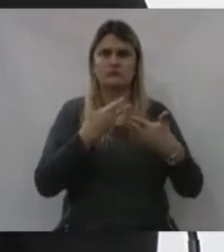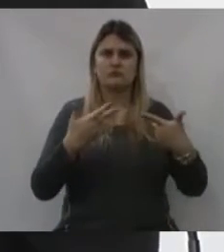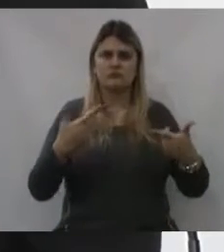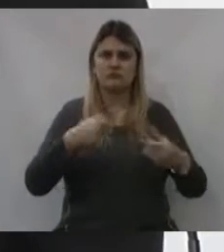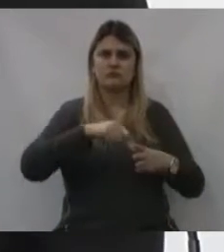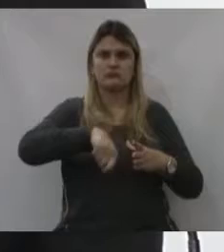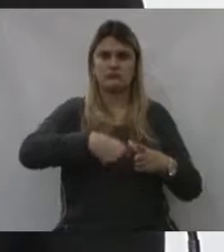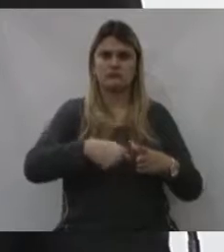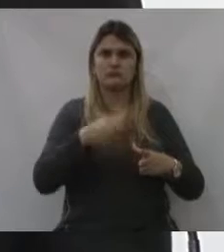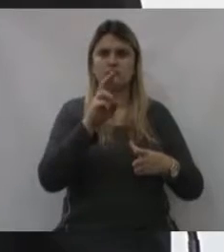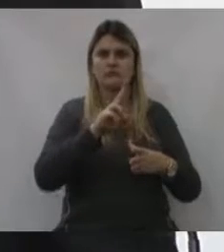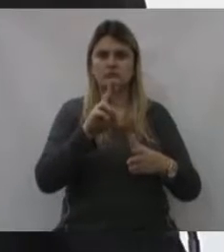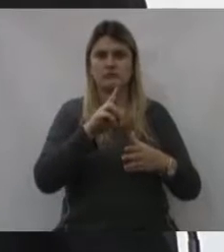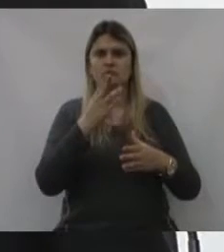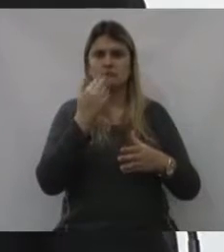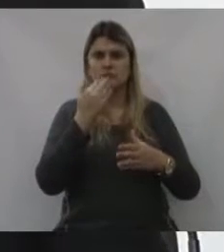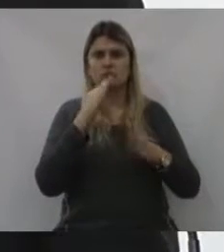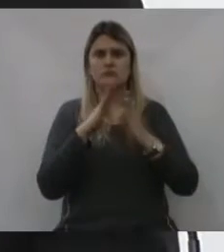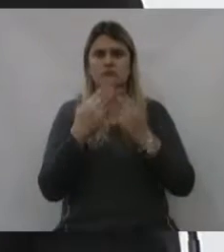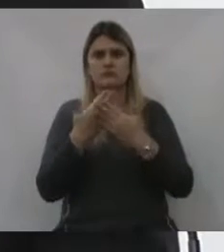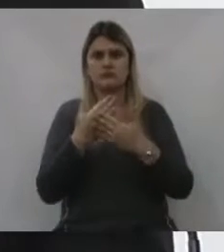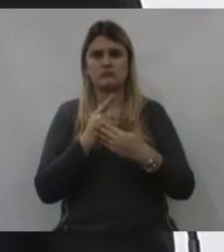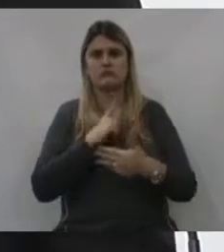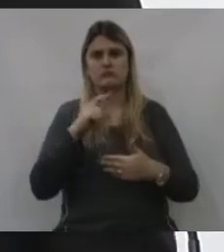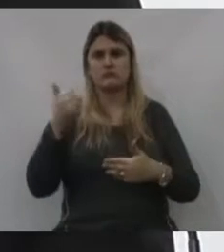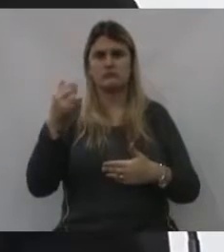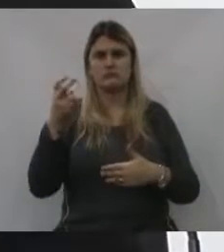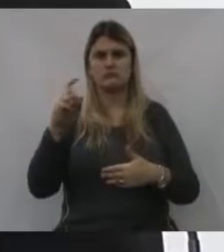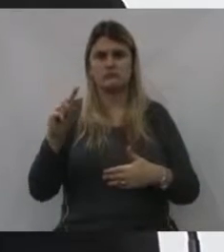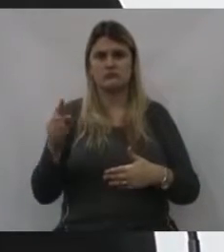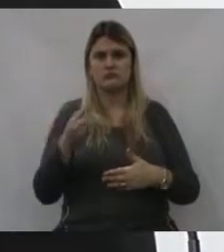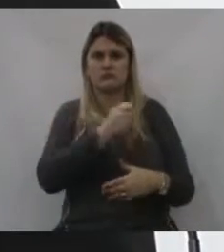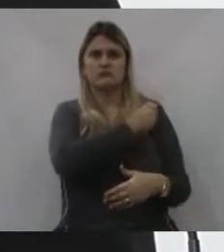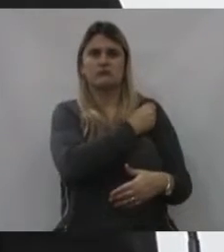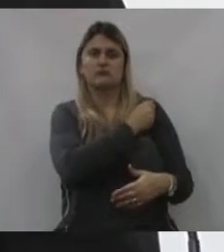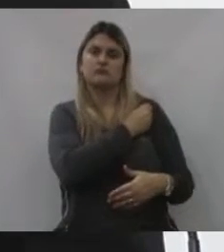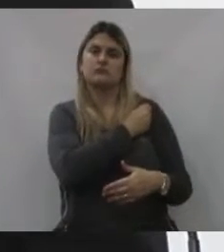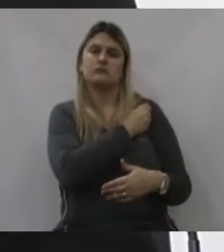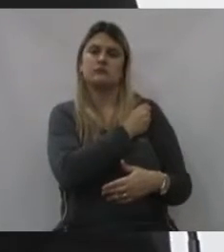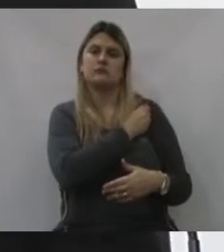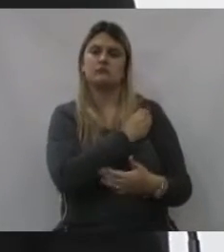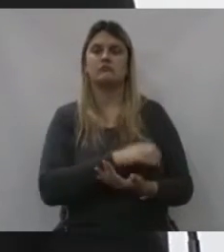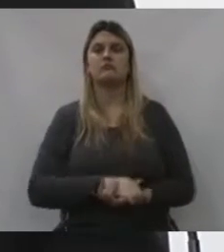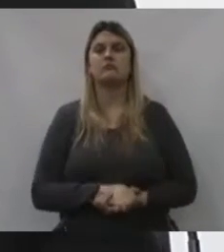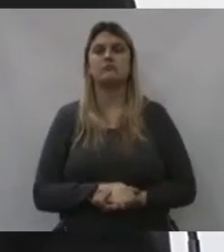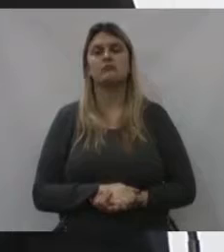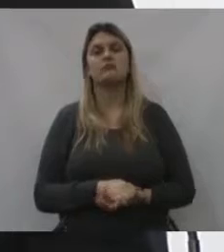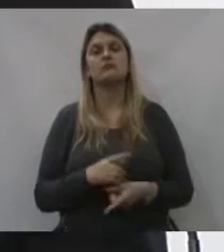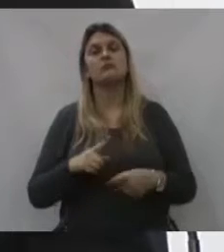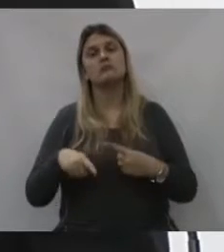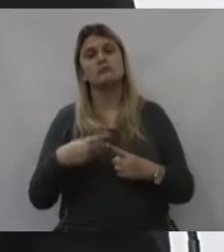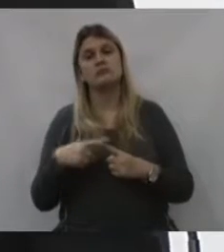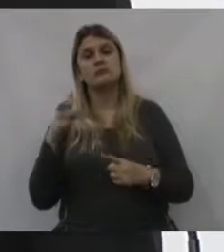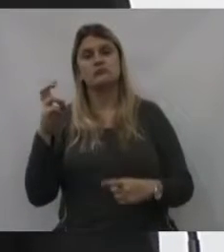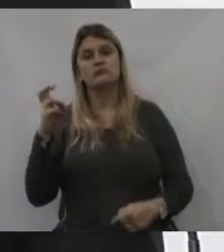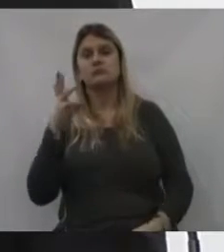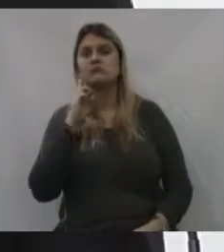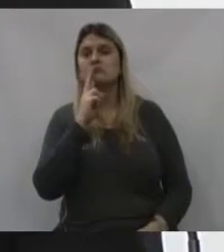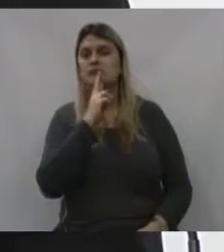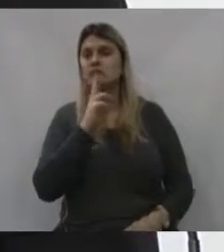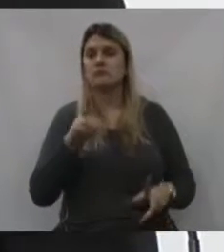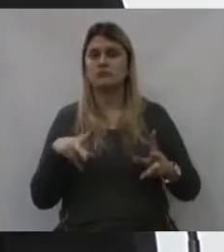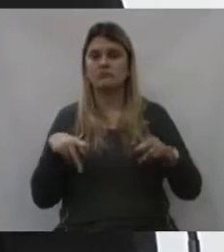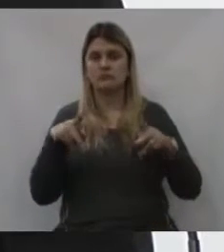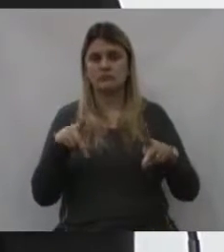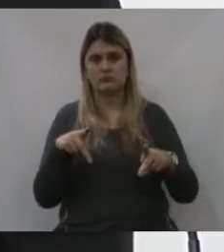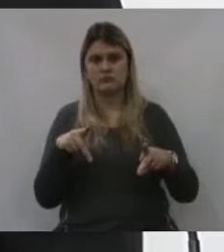que são utilizados na merenda escolar. E lá são 15 mil alunos na rede pública municipal em Toledo. E mais 5